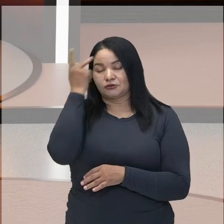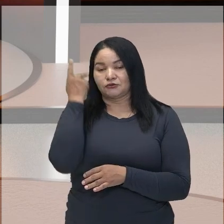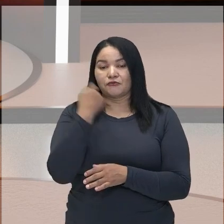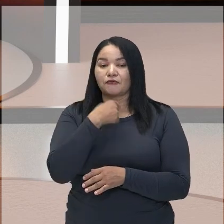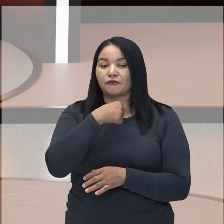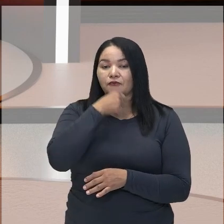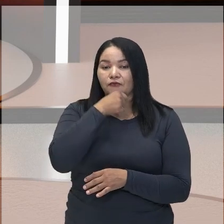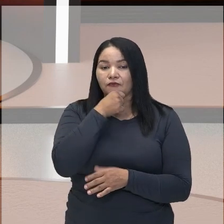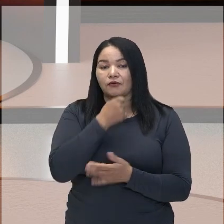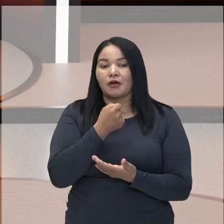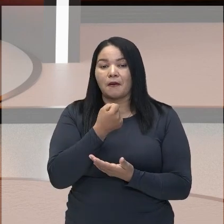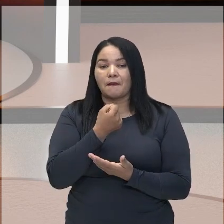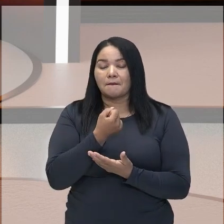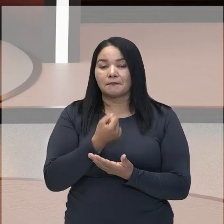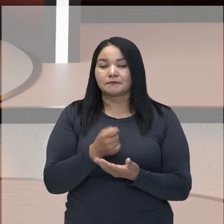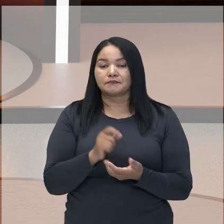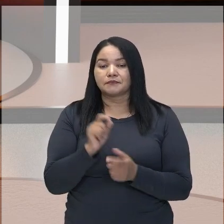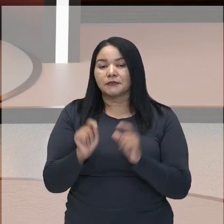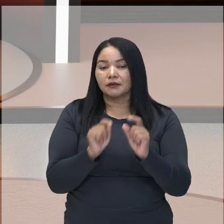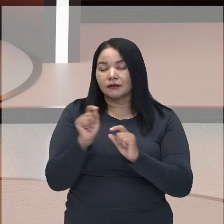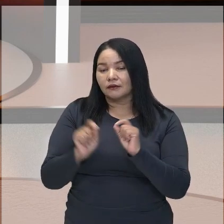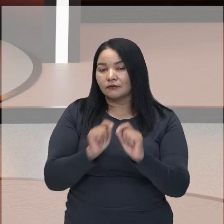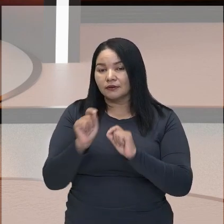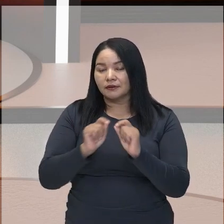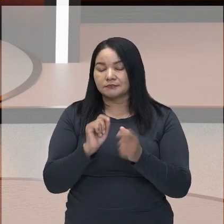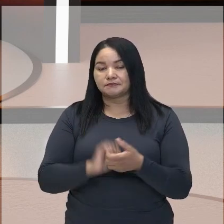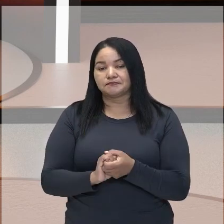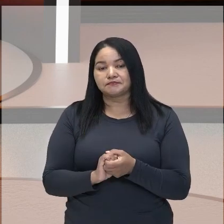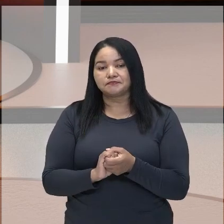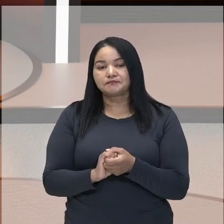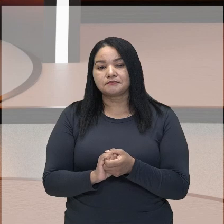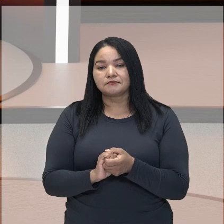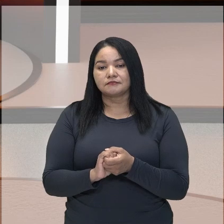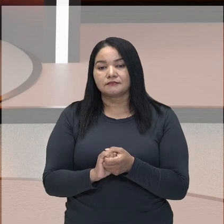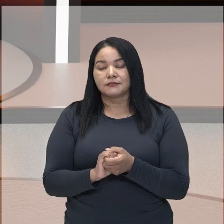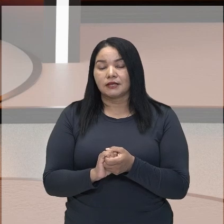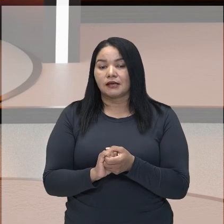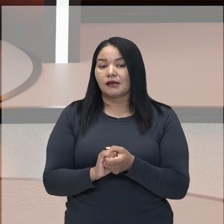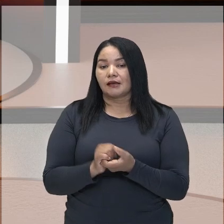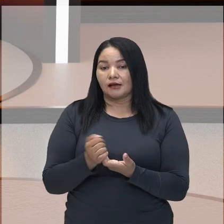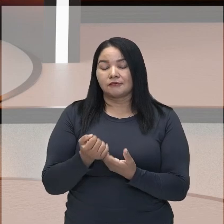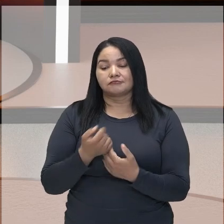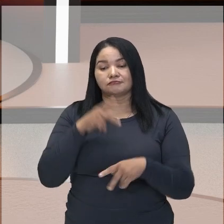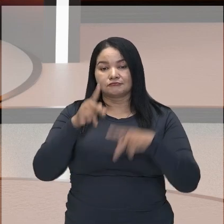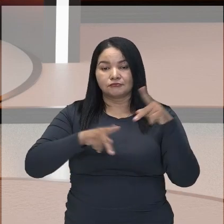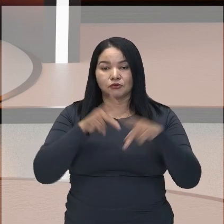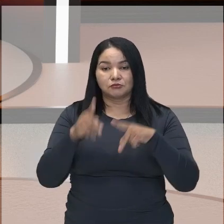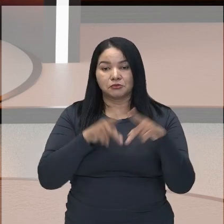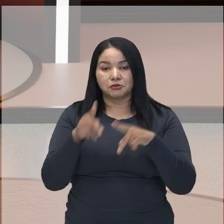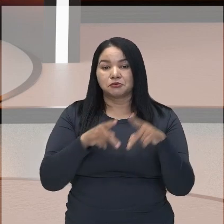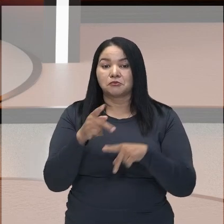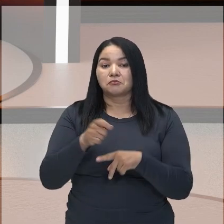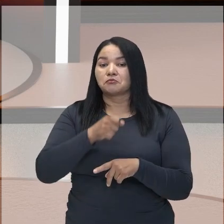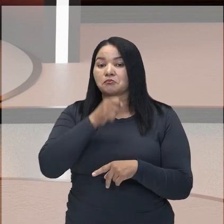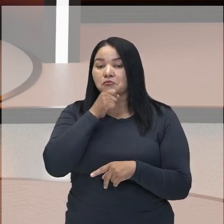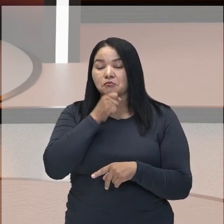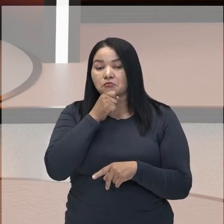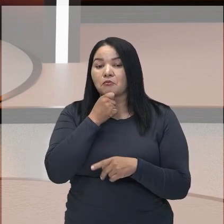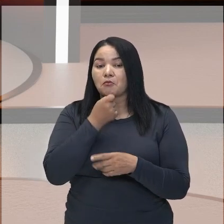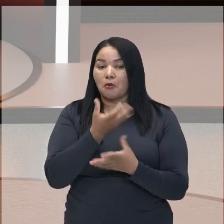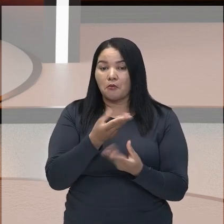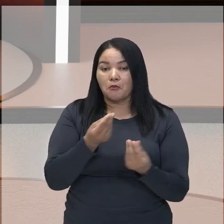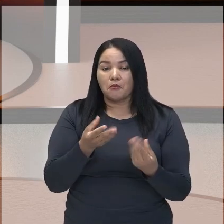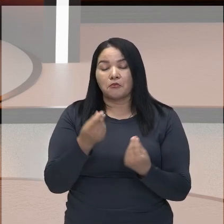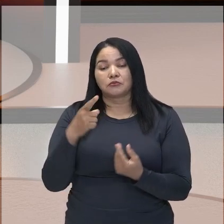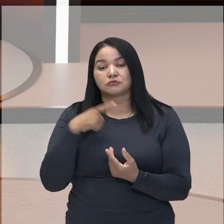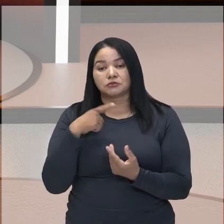Japão vai ser considerada uma das populações mais envelhecidas do mundo, tá? Com uma alta